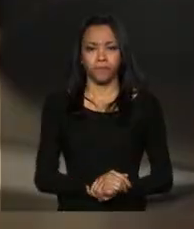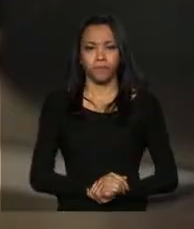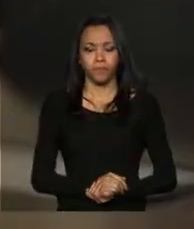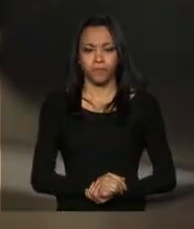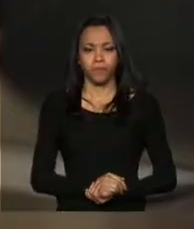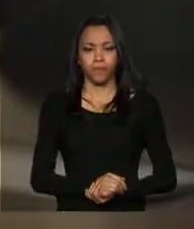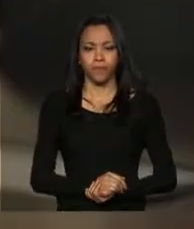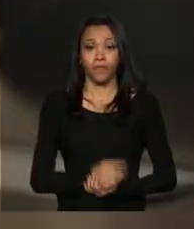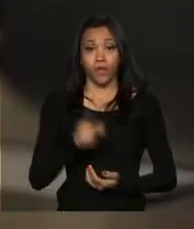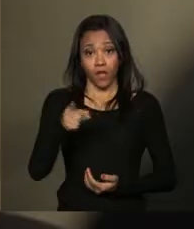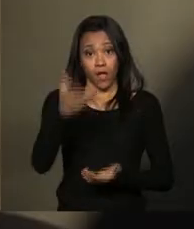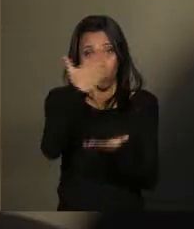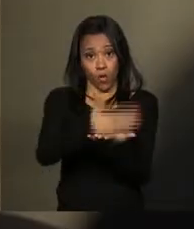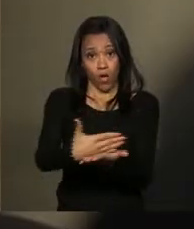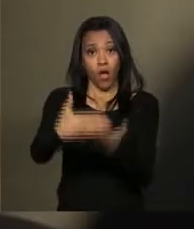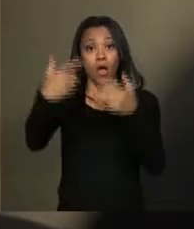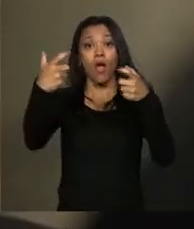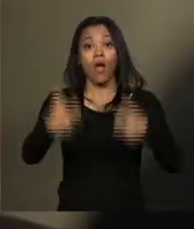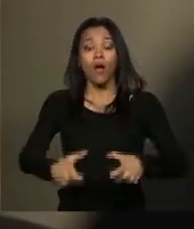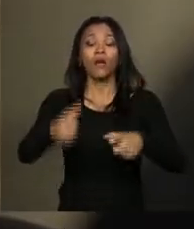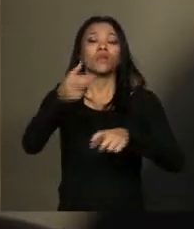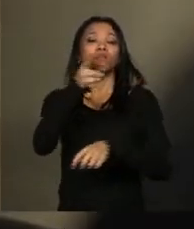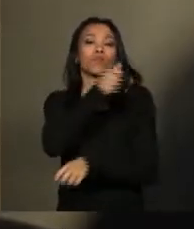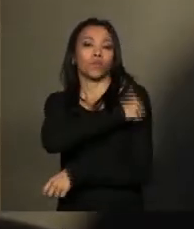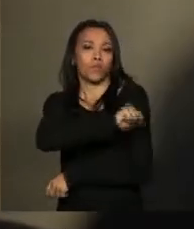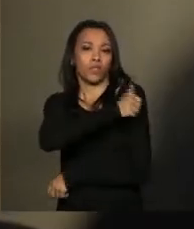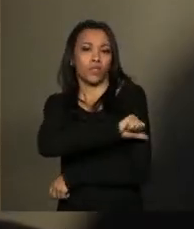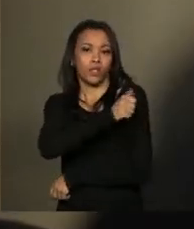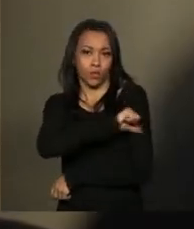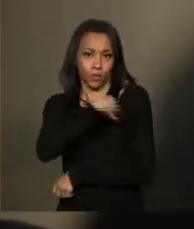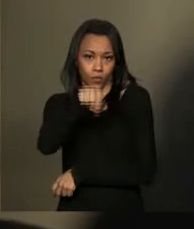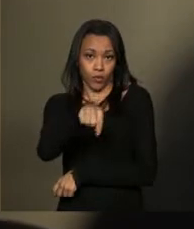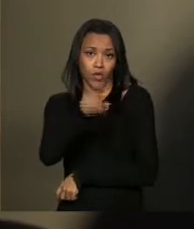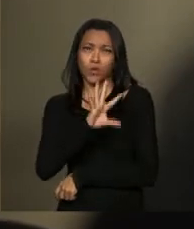A partir do Rio de Janeiro, nós teremos em todo o país